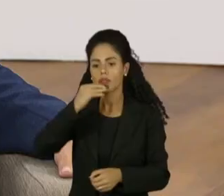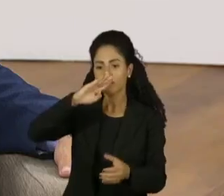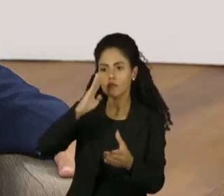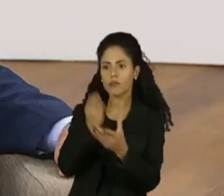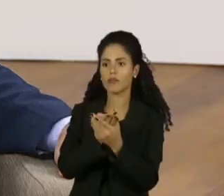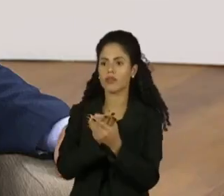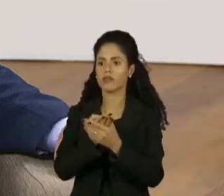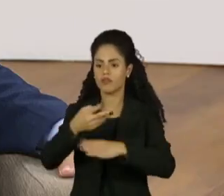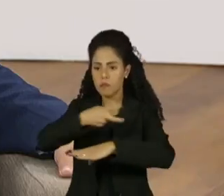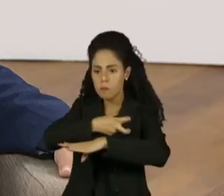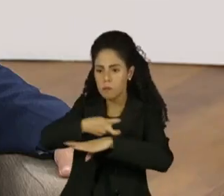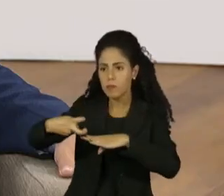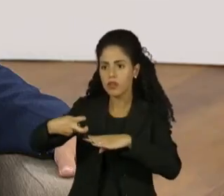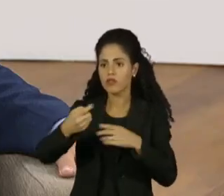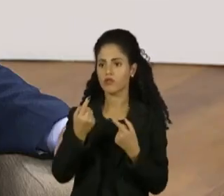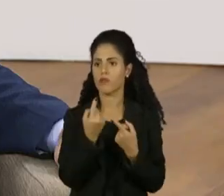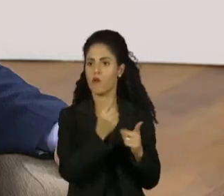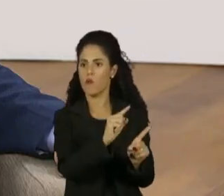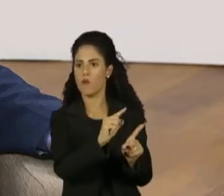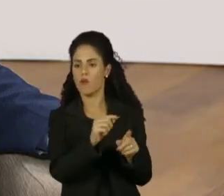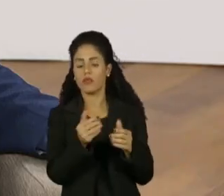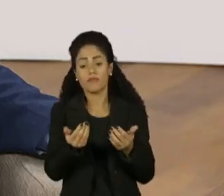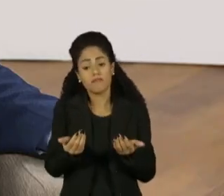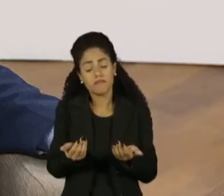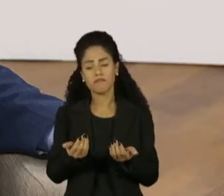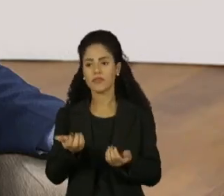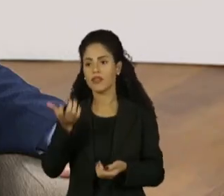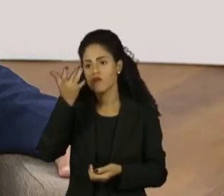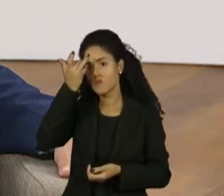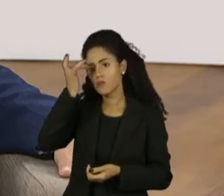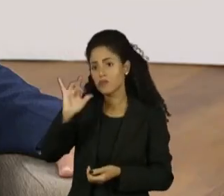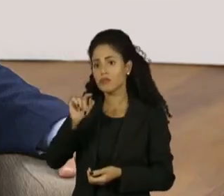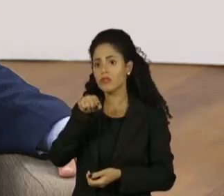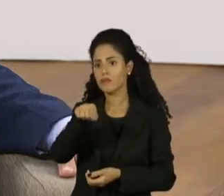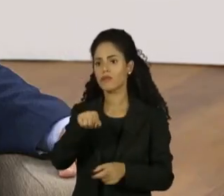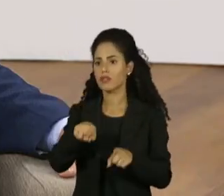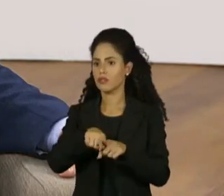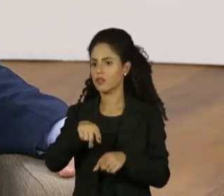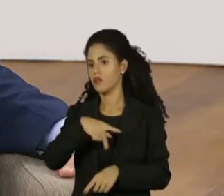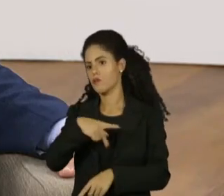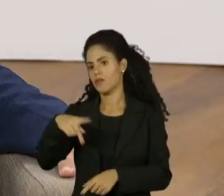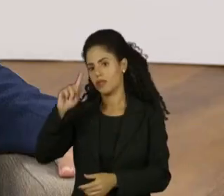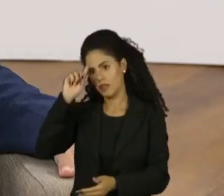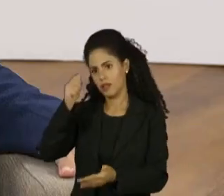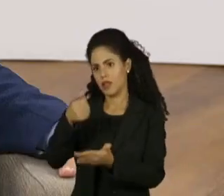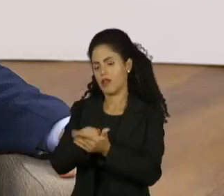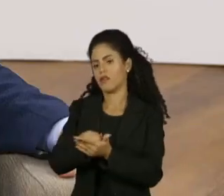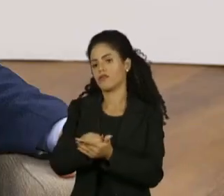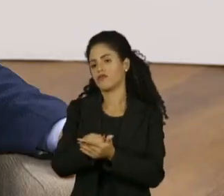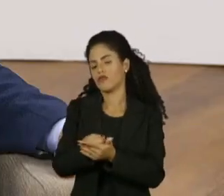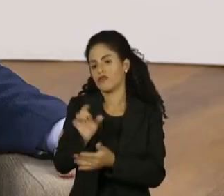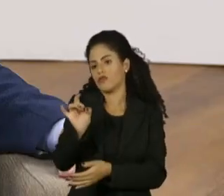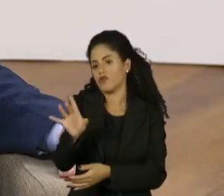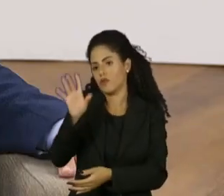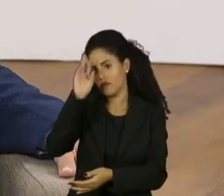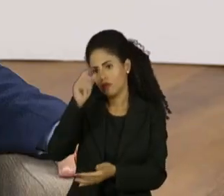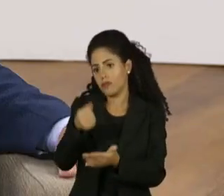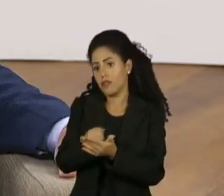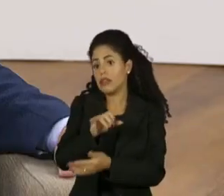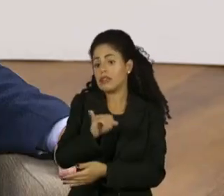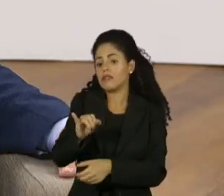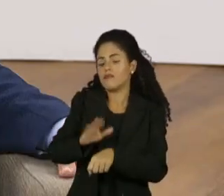de impeachment contra um ministro, até porque essa prerrogativa cabe ao presidente do Congresso Nacional, sim, que só o fará se